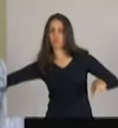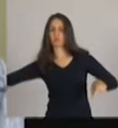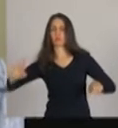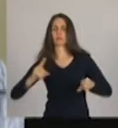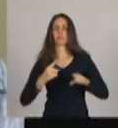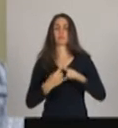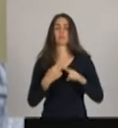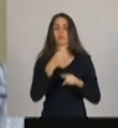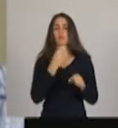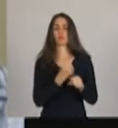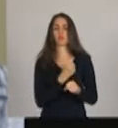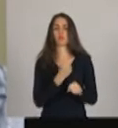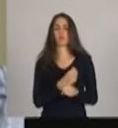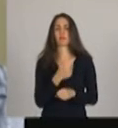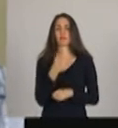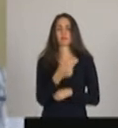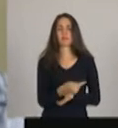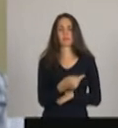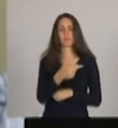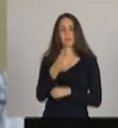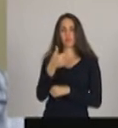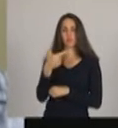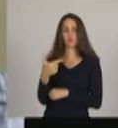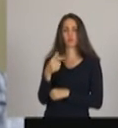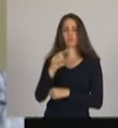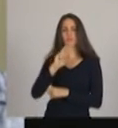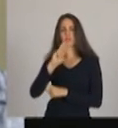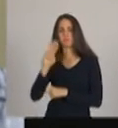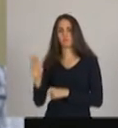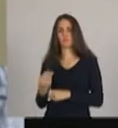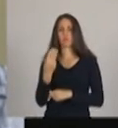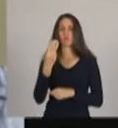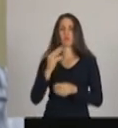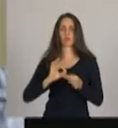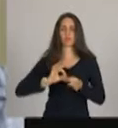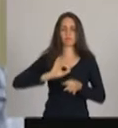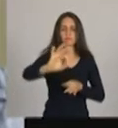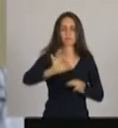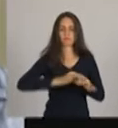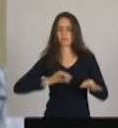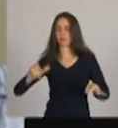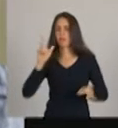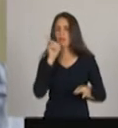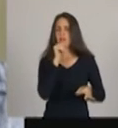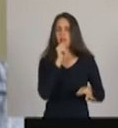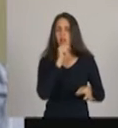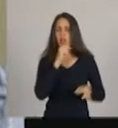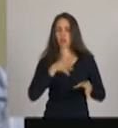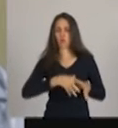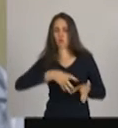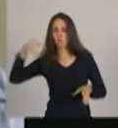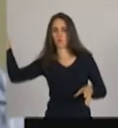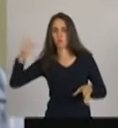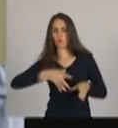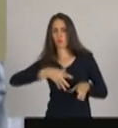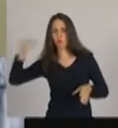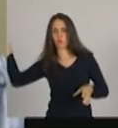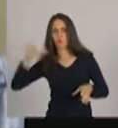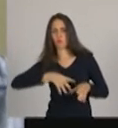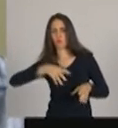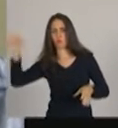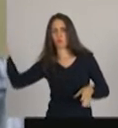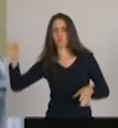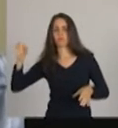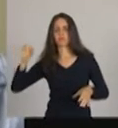mais de 72 milhões de metros cúbicos de água por hora serão retirados